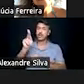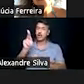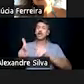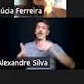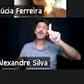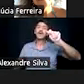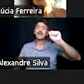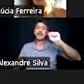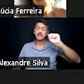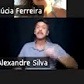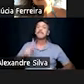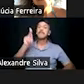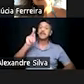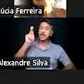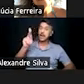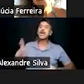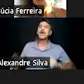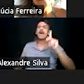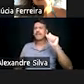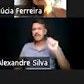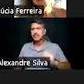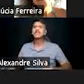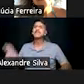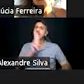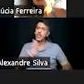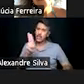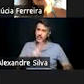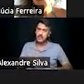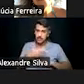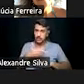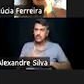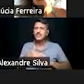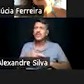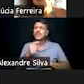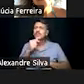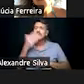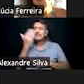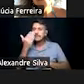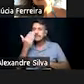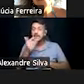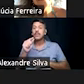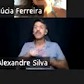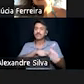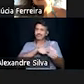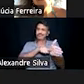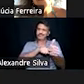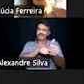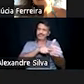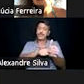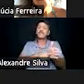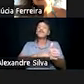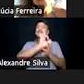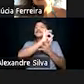indústria do petróleo e do gás utiliza os fósseis, no caso, os microfósseis, para fazer uma análise